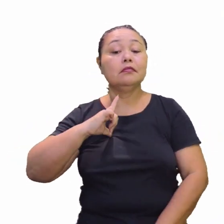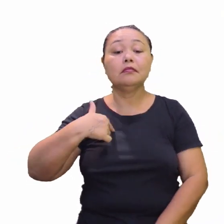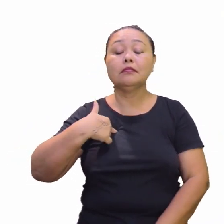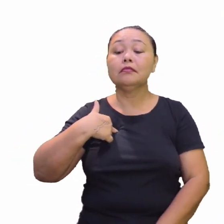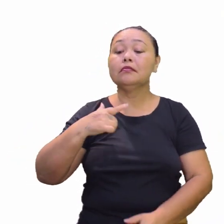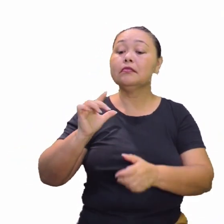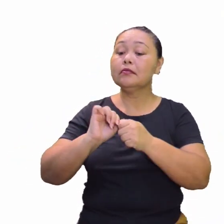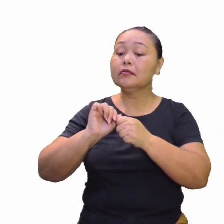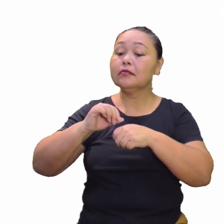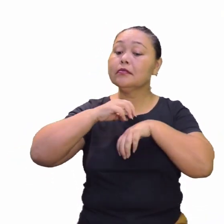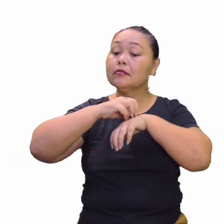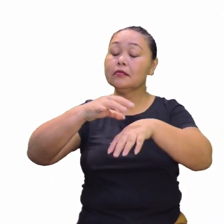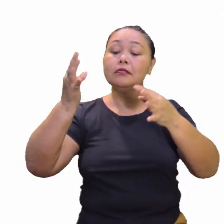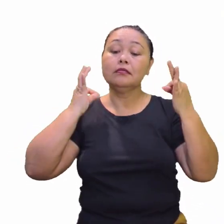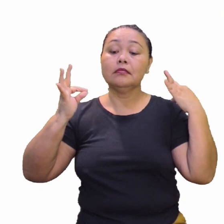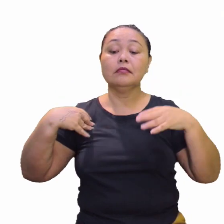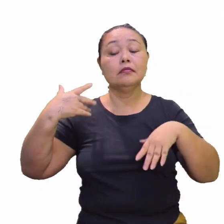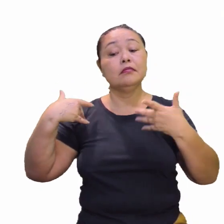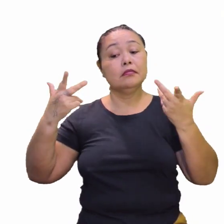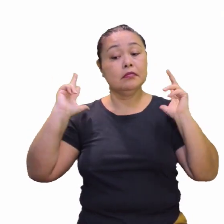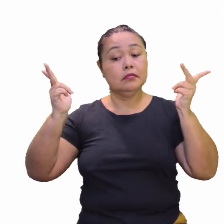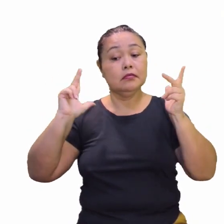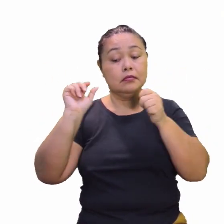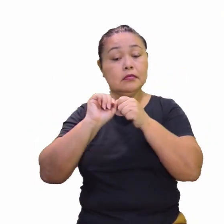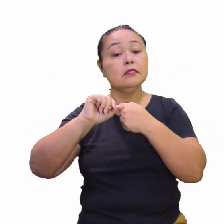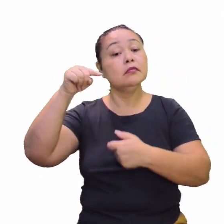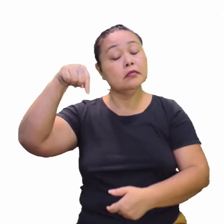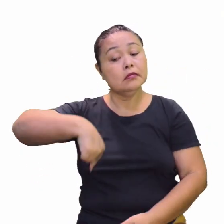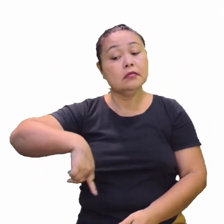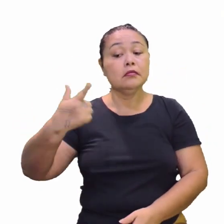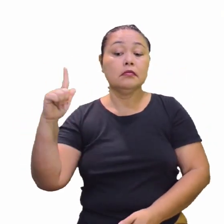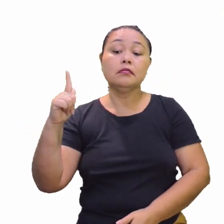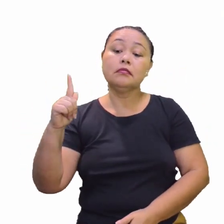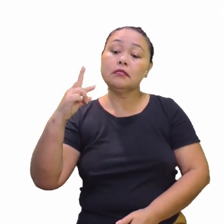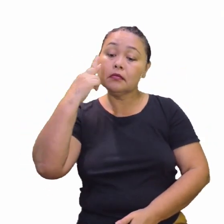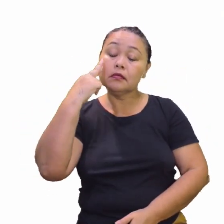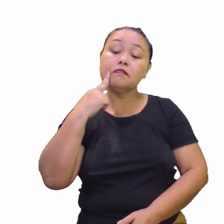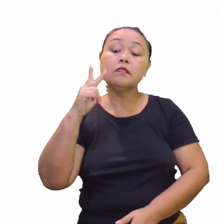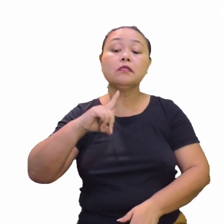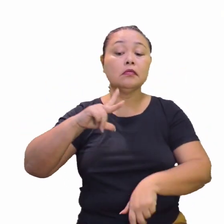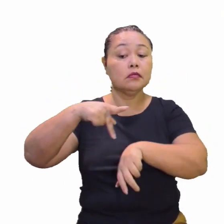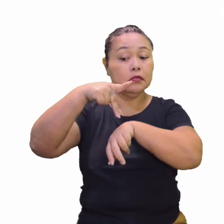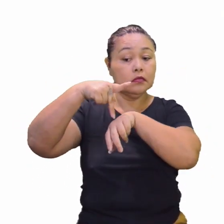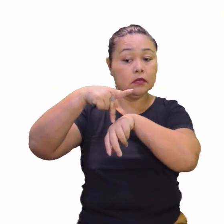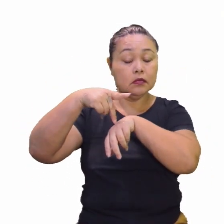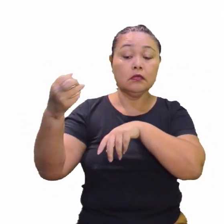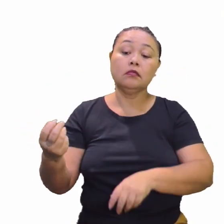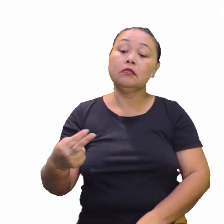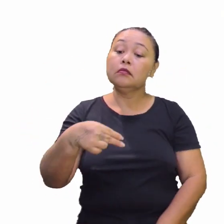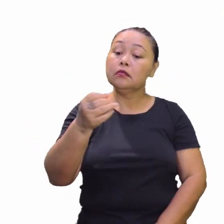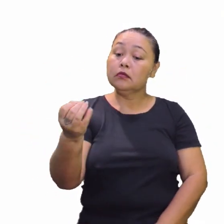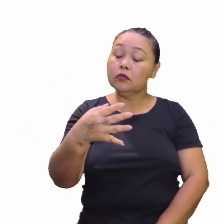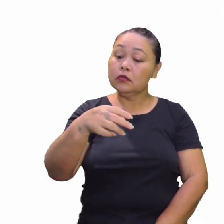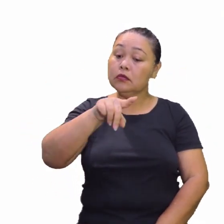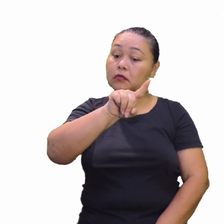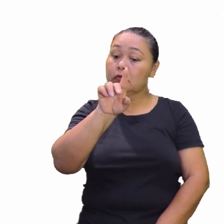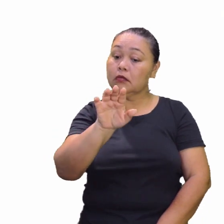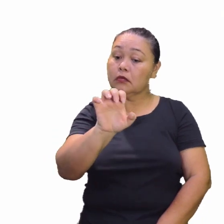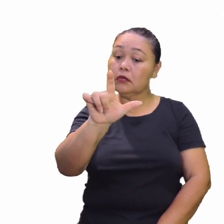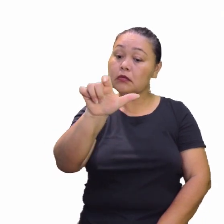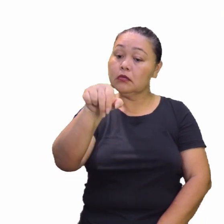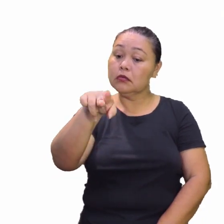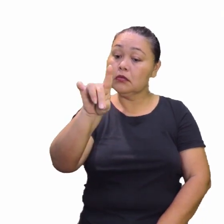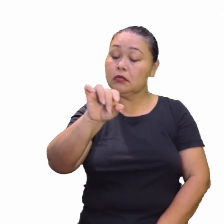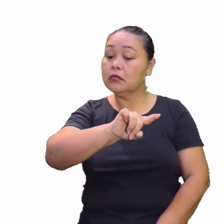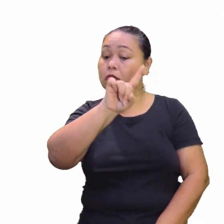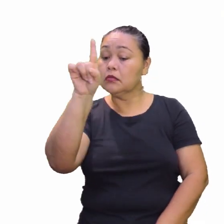de turismo de aventura, apesar de ser uma aula de geografia de Rondônia, eu lembrei de um país que é a Nova Zelândia, que é lá da